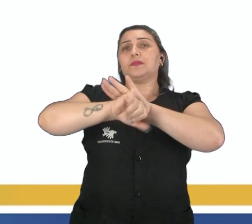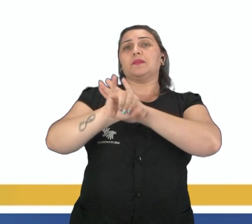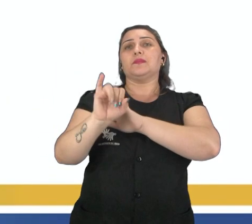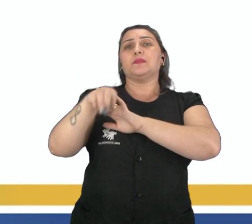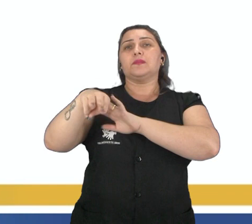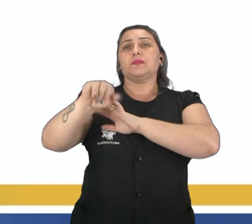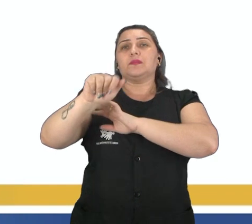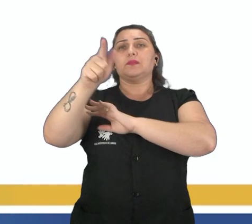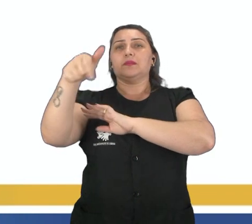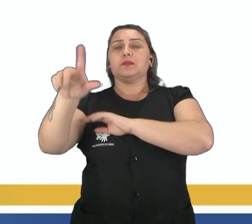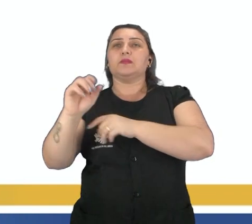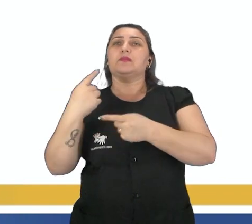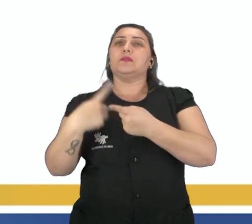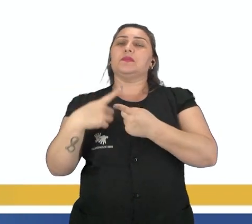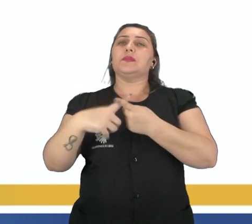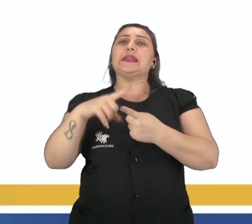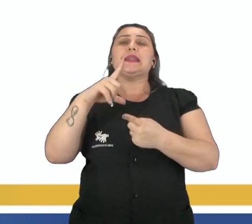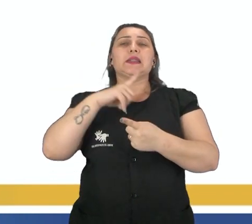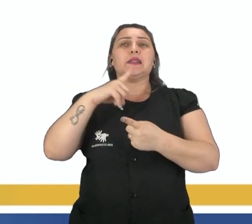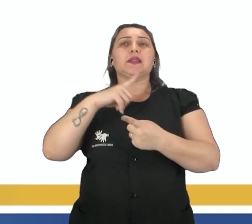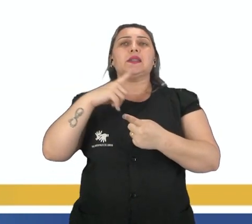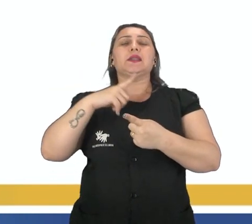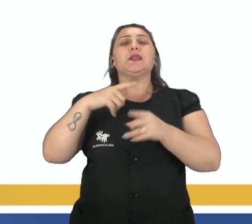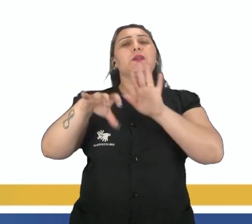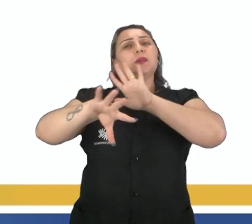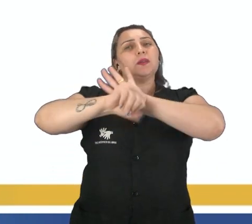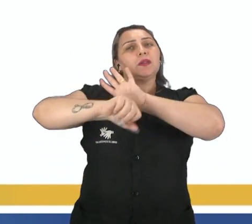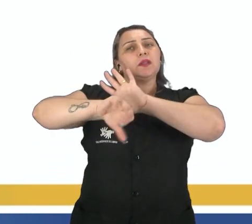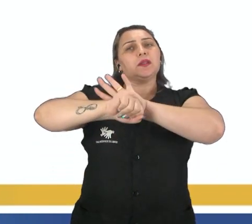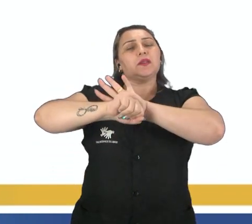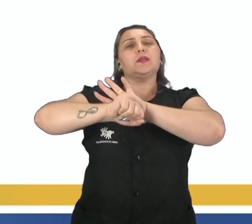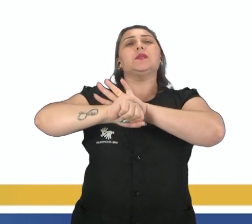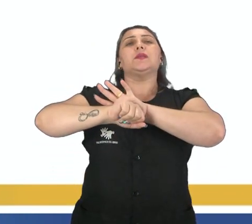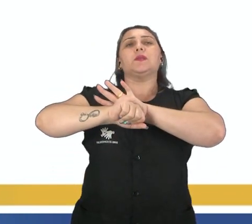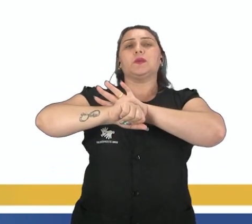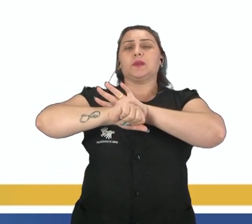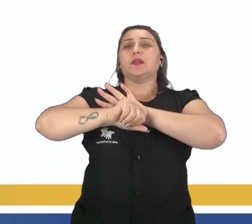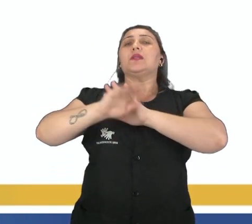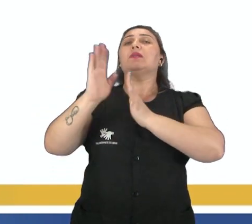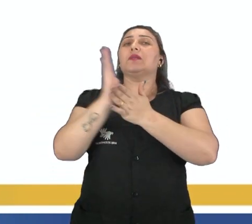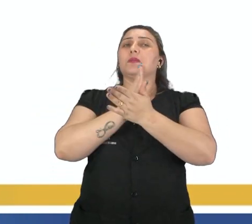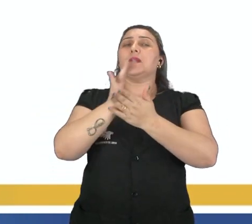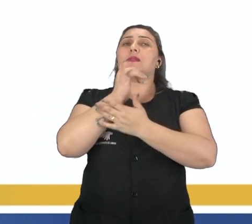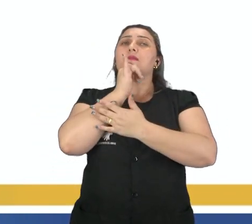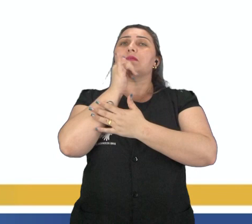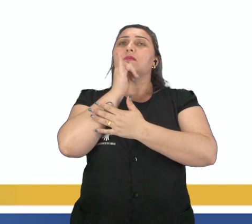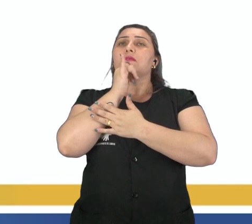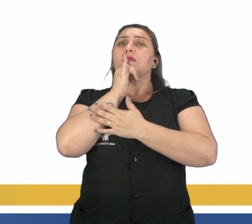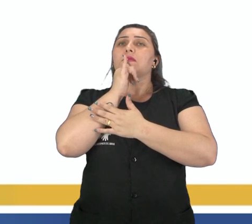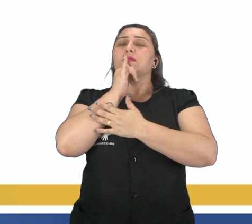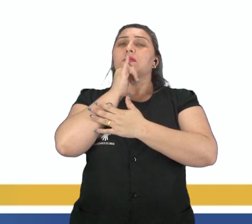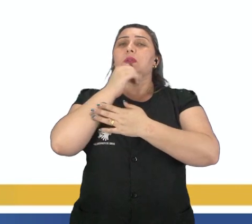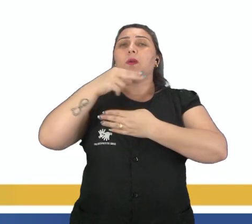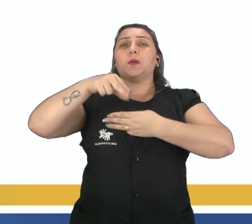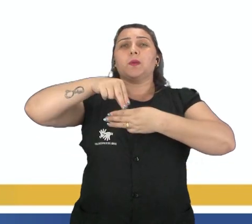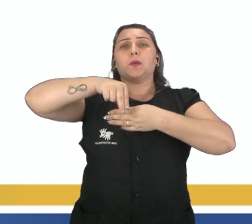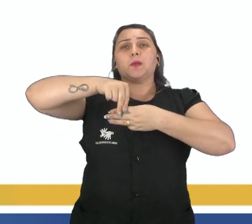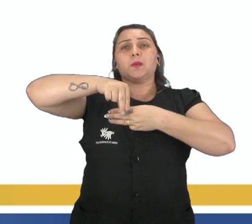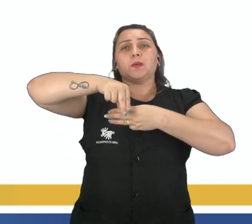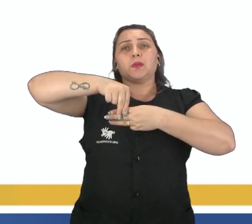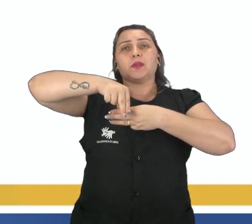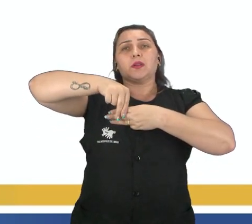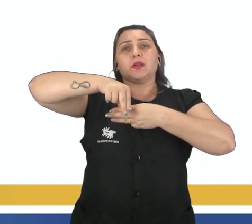ímã, né, porque eles têm esse magnetismo que vai atrair algumas coisas para ele. Por exemplo, um clipe pode ser